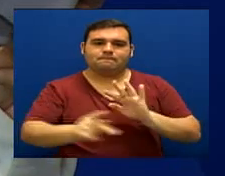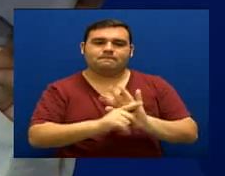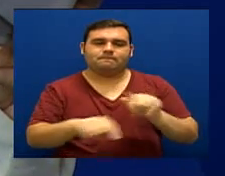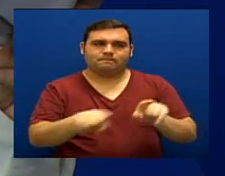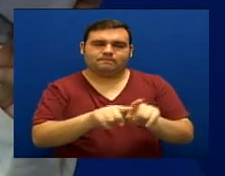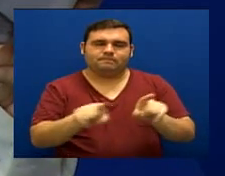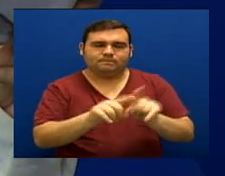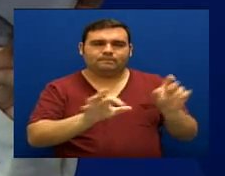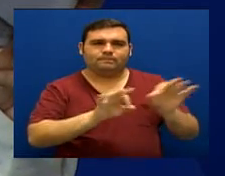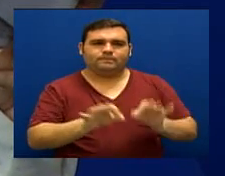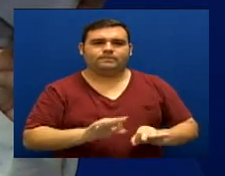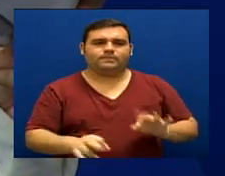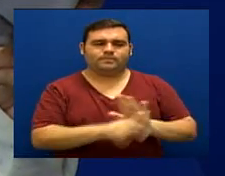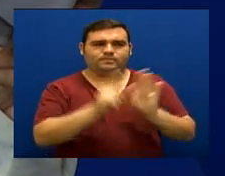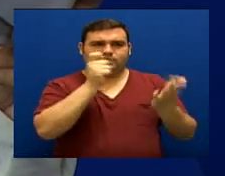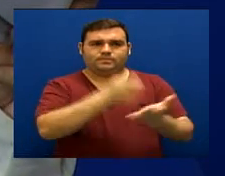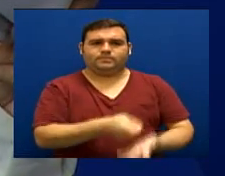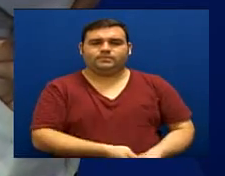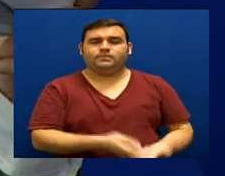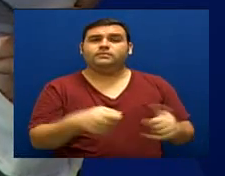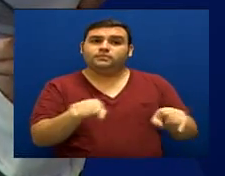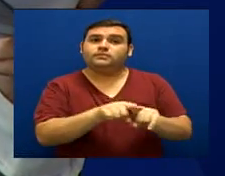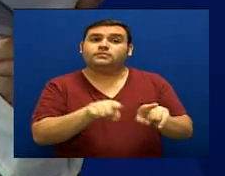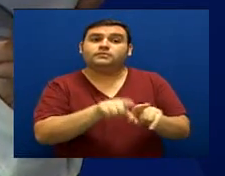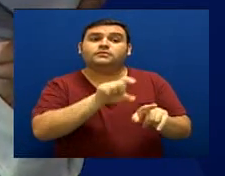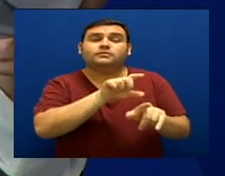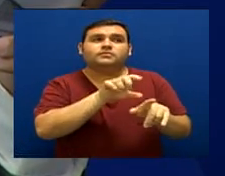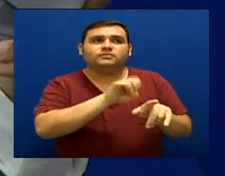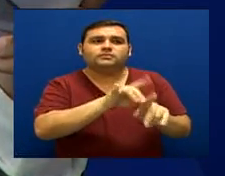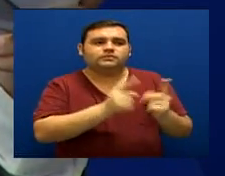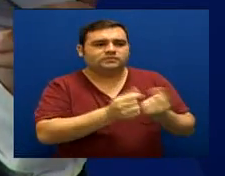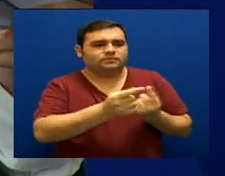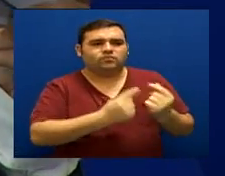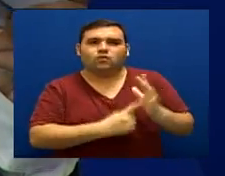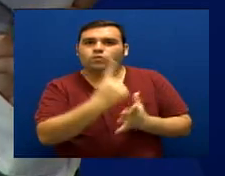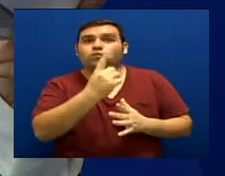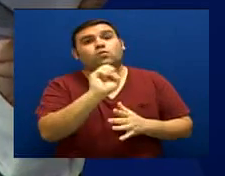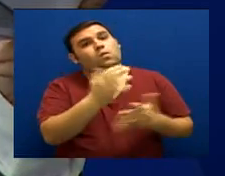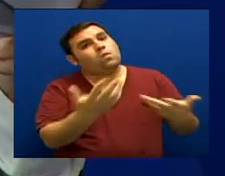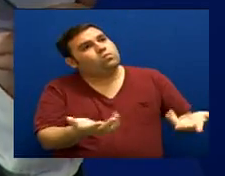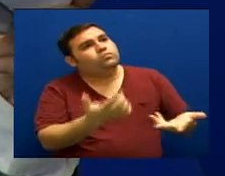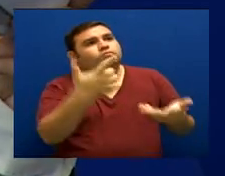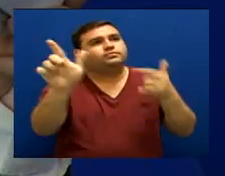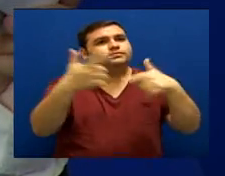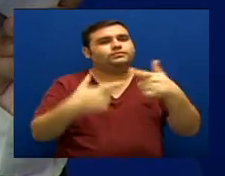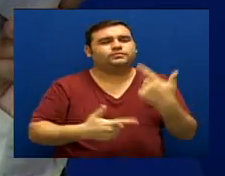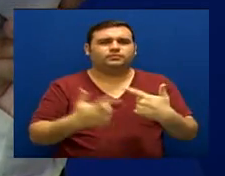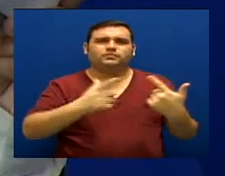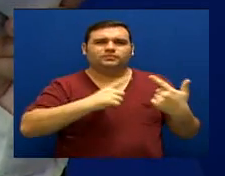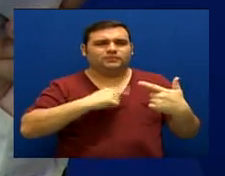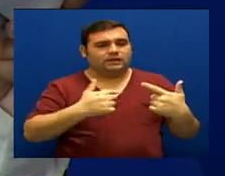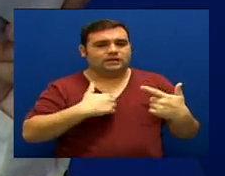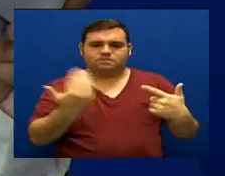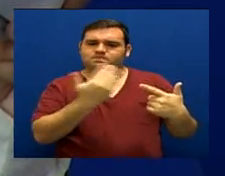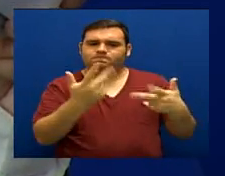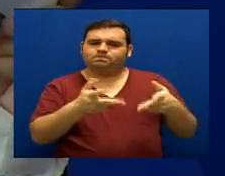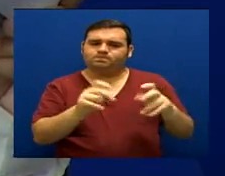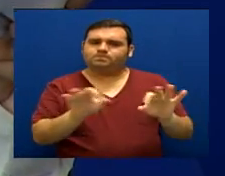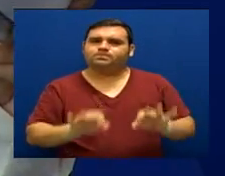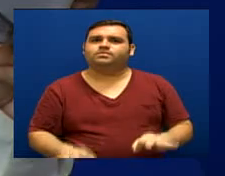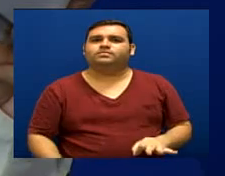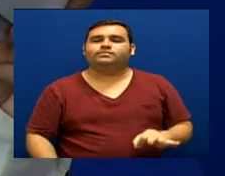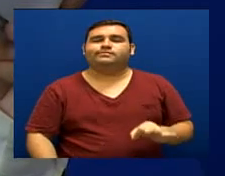existe para esses casos a pagar e se esse valor é único se tem mais alguma fonte que não estão enxergando tá